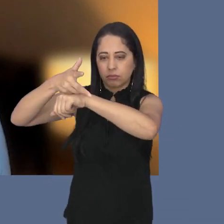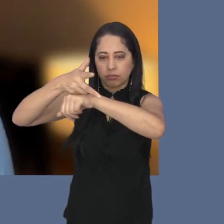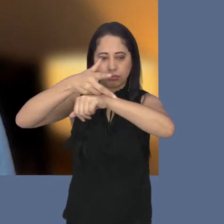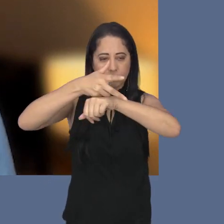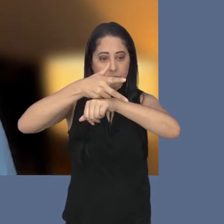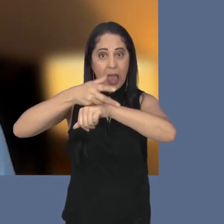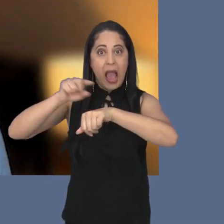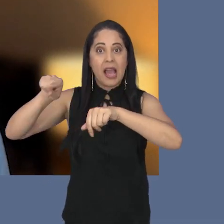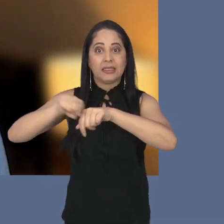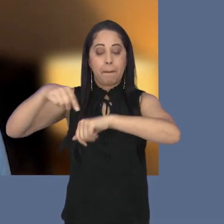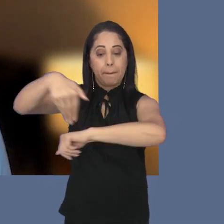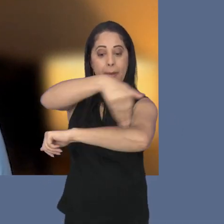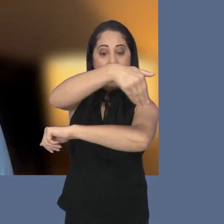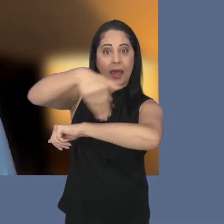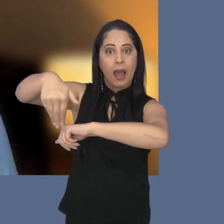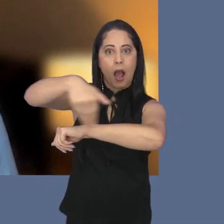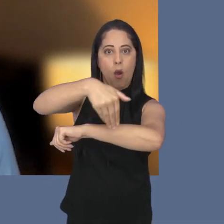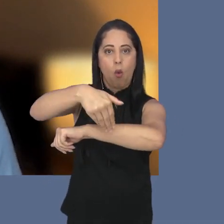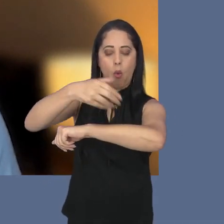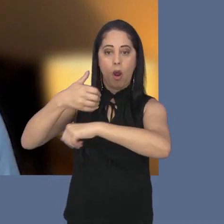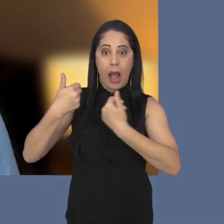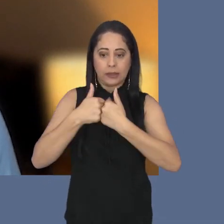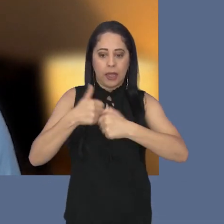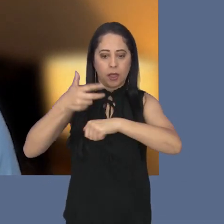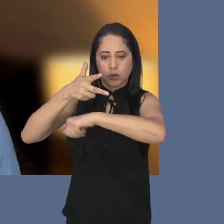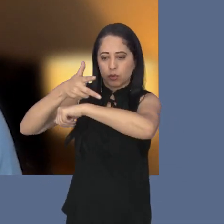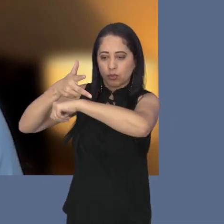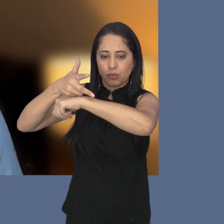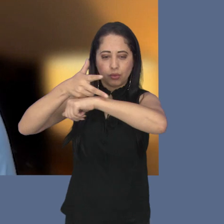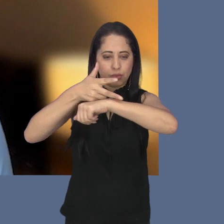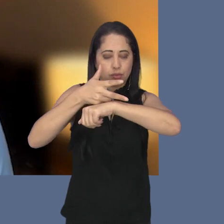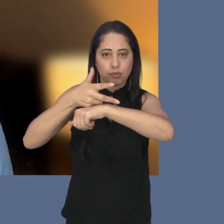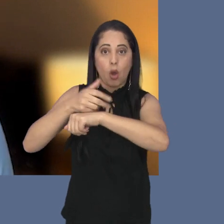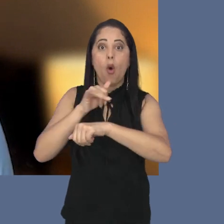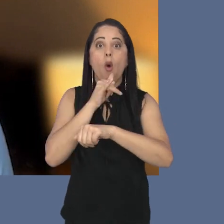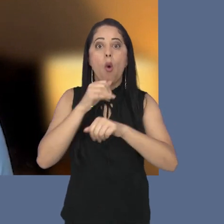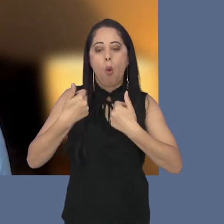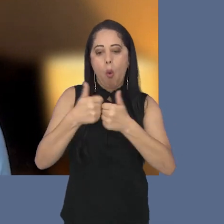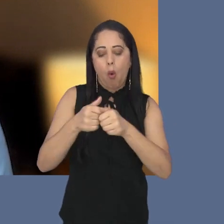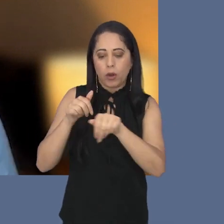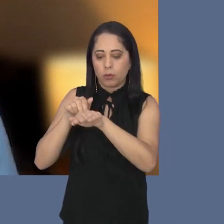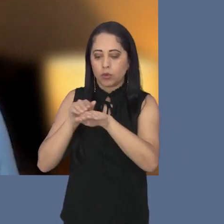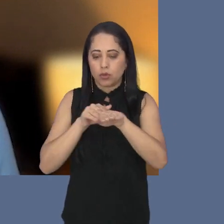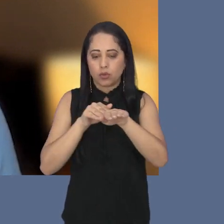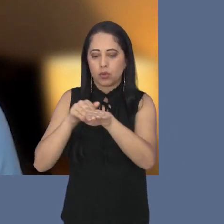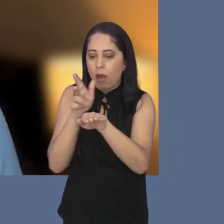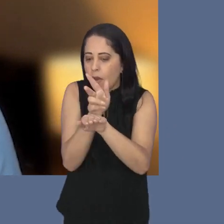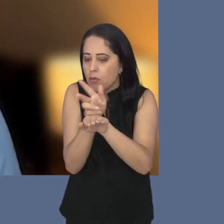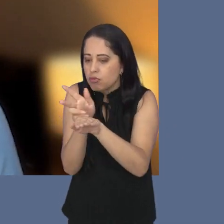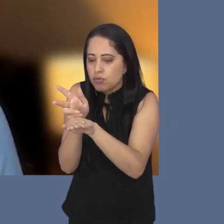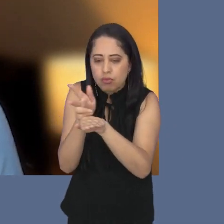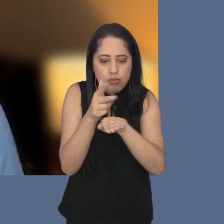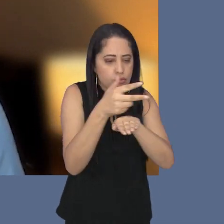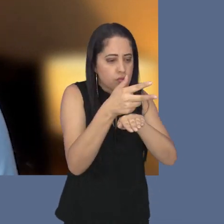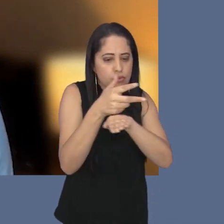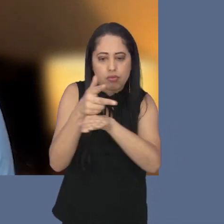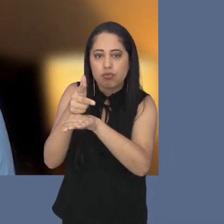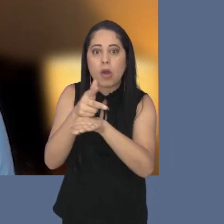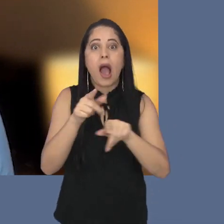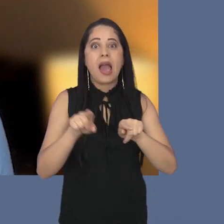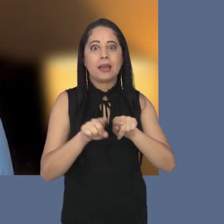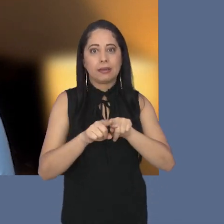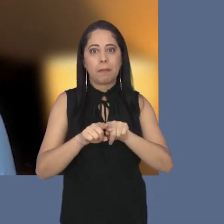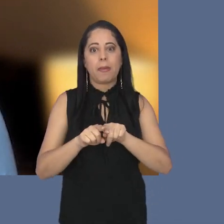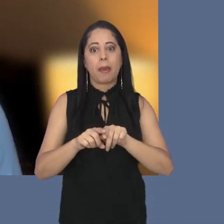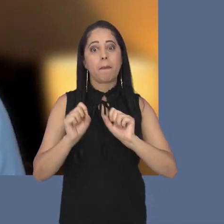ônibus, né, e essa é uma informação importante, porque a partir do momento que a gente tem a captura de imagem nas áreas externas, a gente pode ajudar a solucionar,